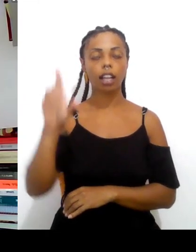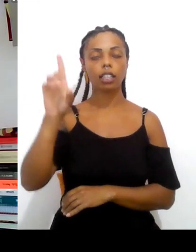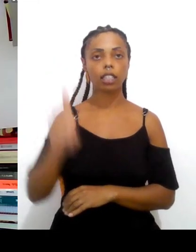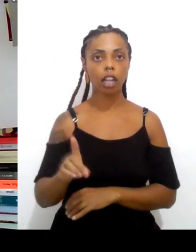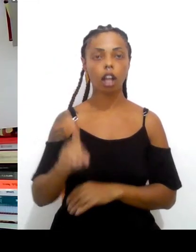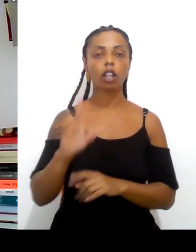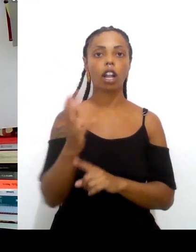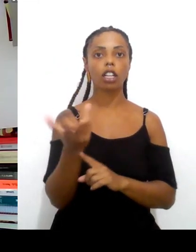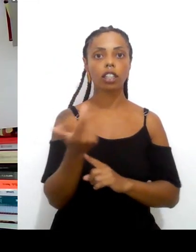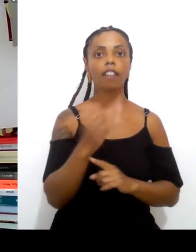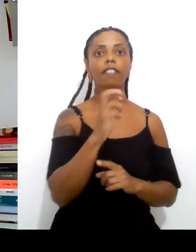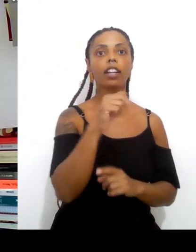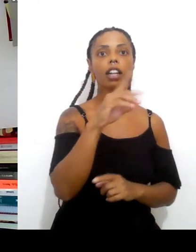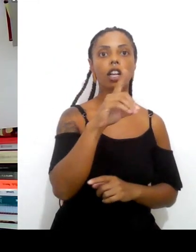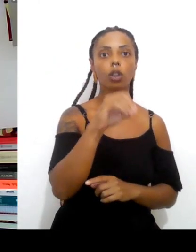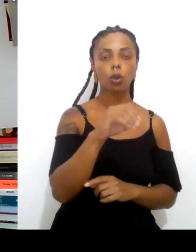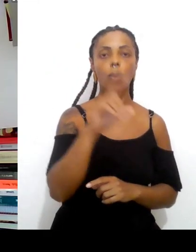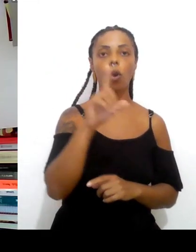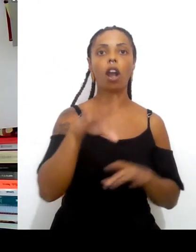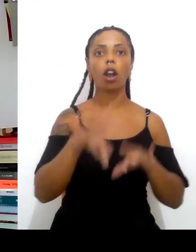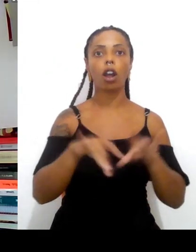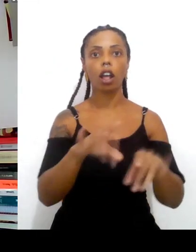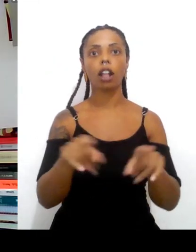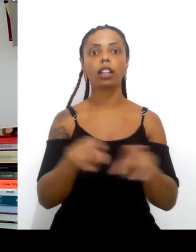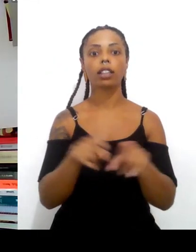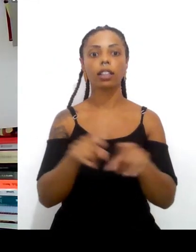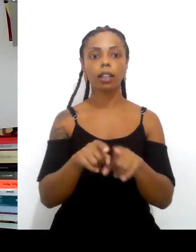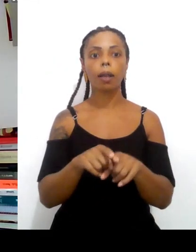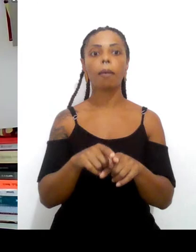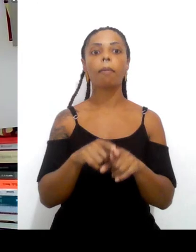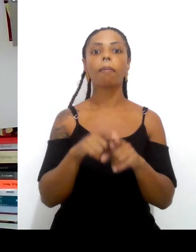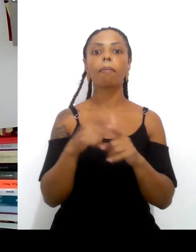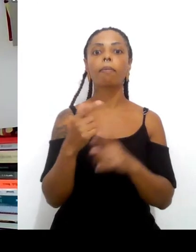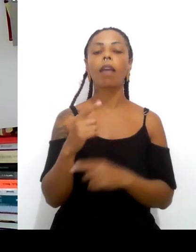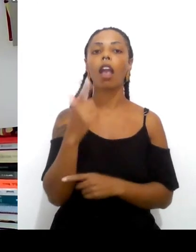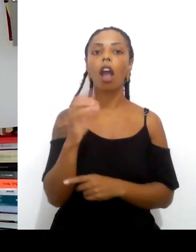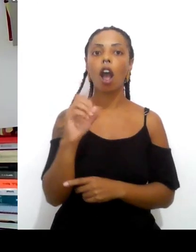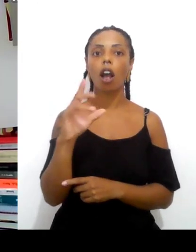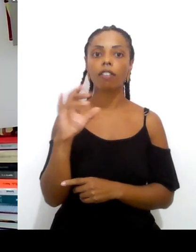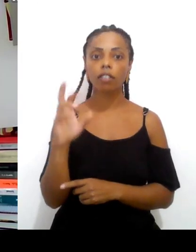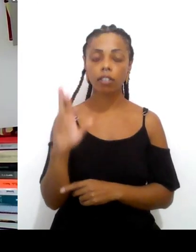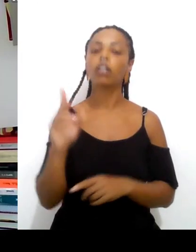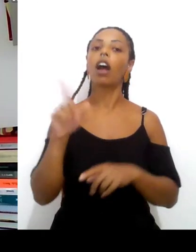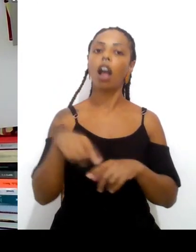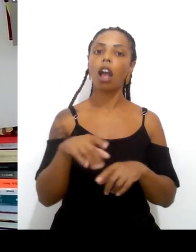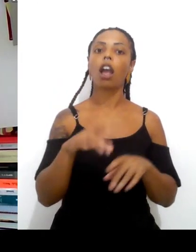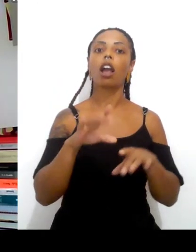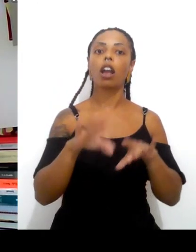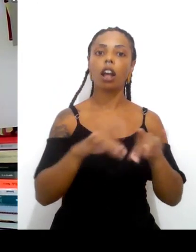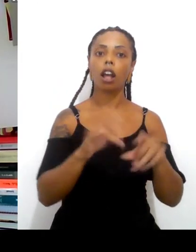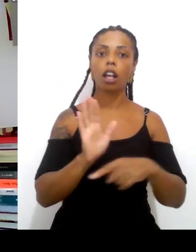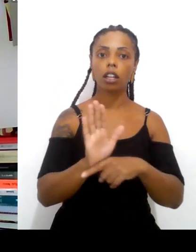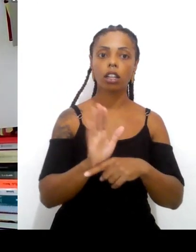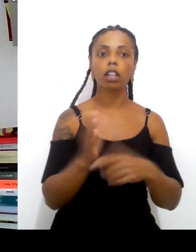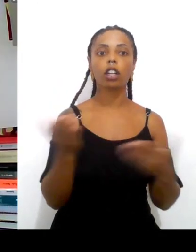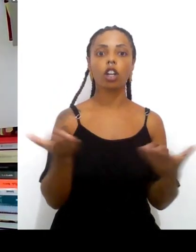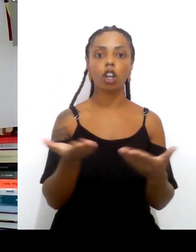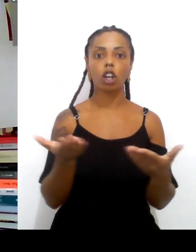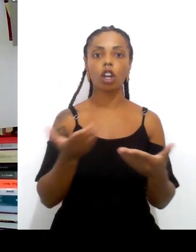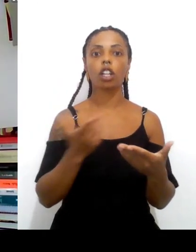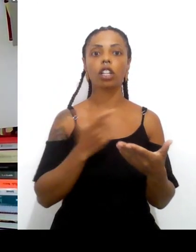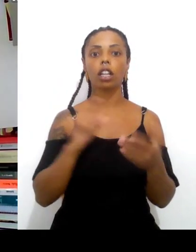curador e pela hora cozinhei que a curadora assistente e nessa primeira mesa a gente tem a Dom Gênese